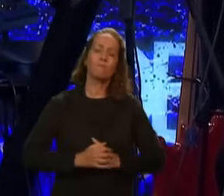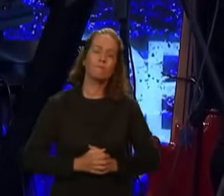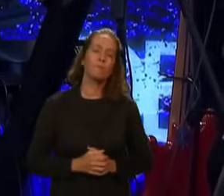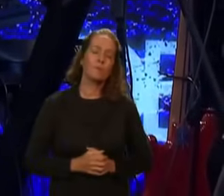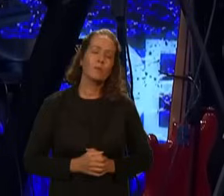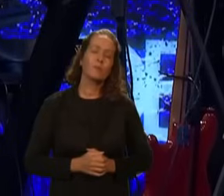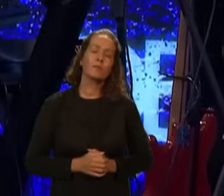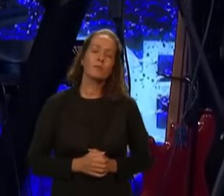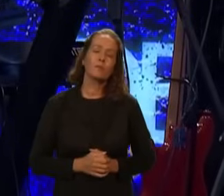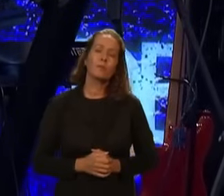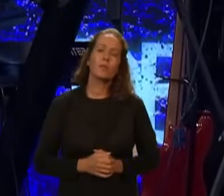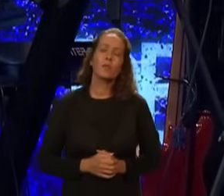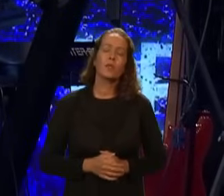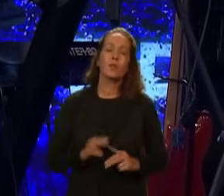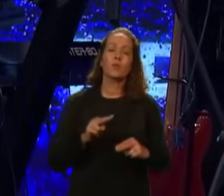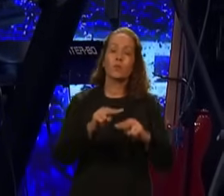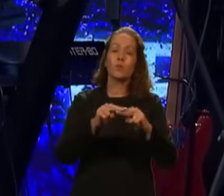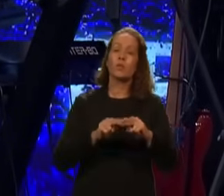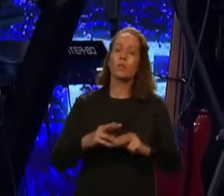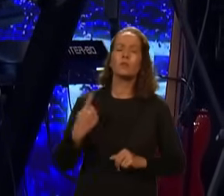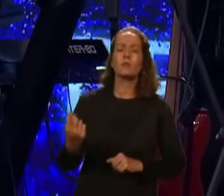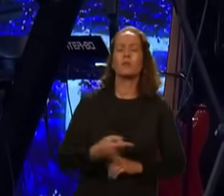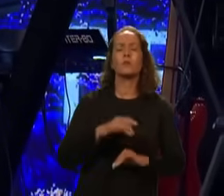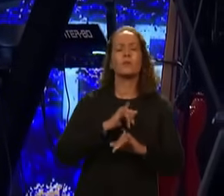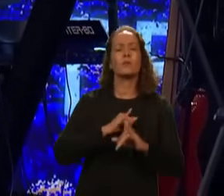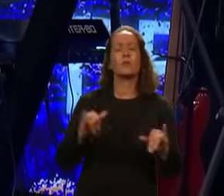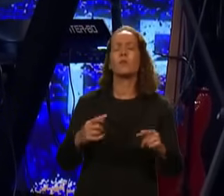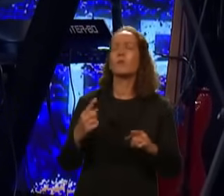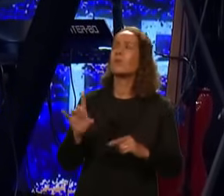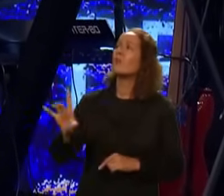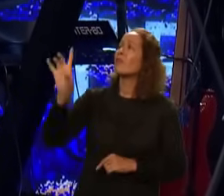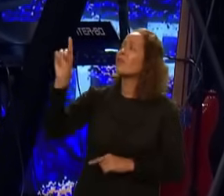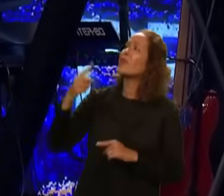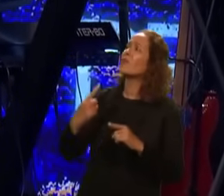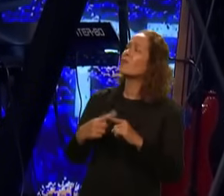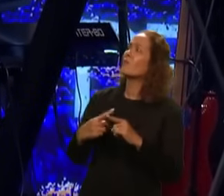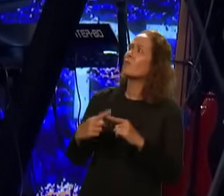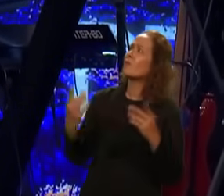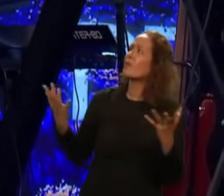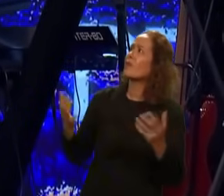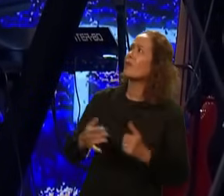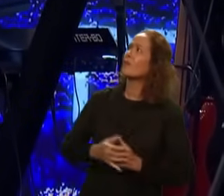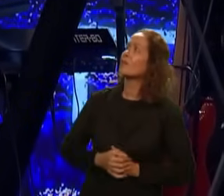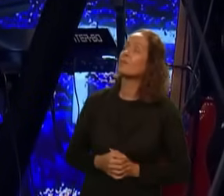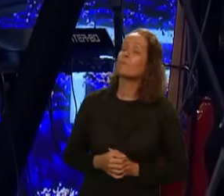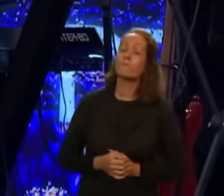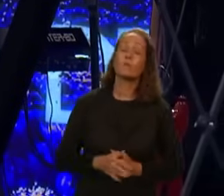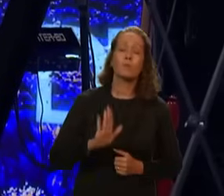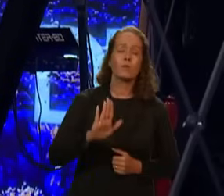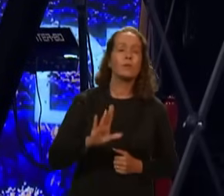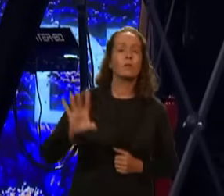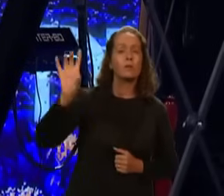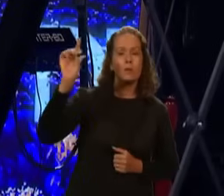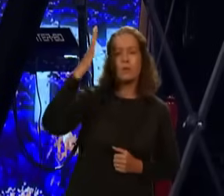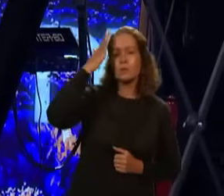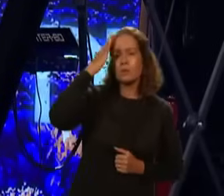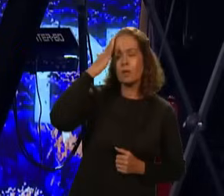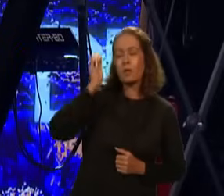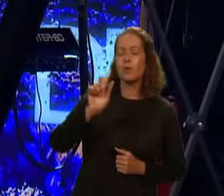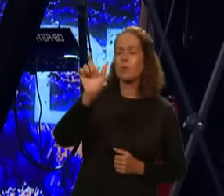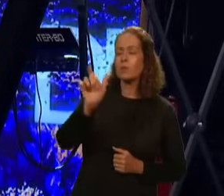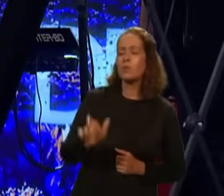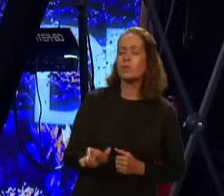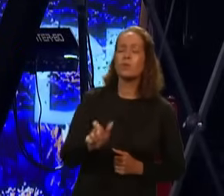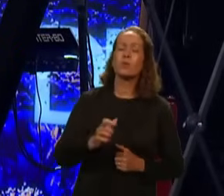Por isso que infelizmente a gente fala: Deus, por quê? Mas tem gente que Deus sabe que ele só vai se converter quando for lá num exame de